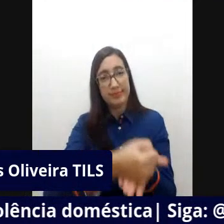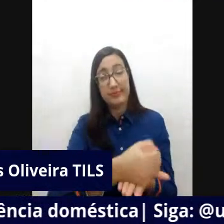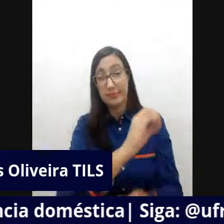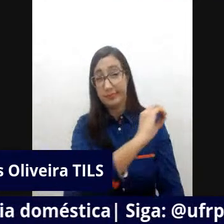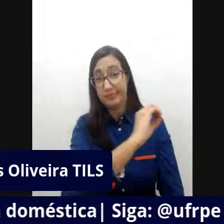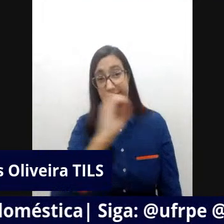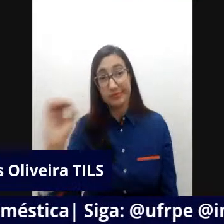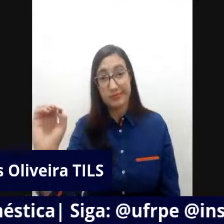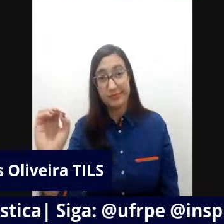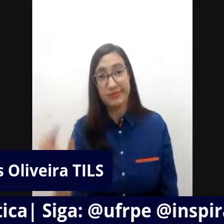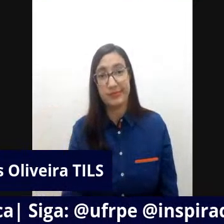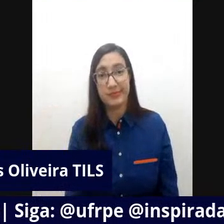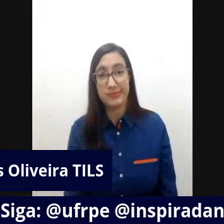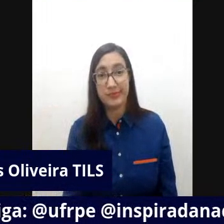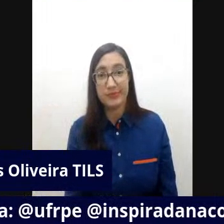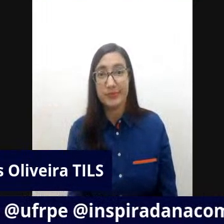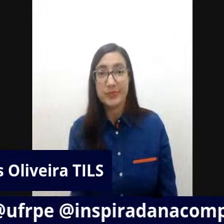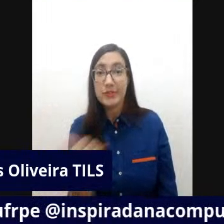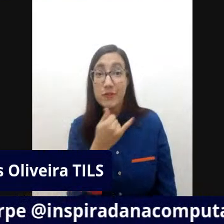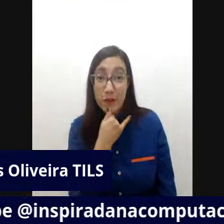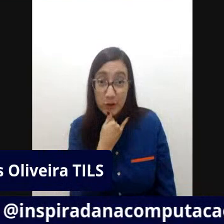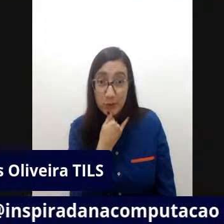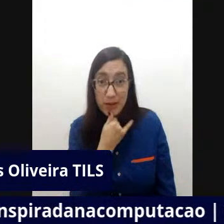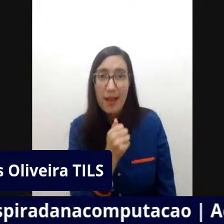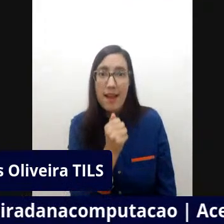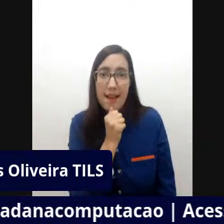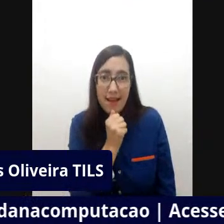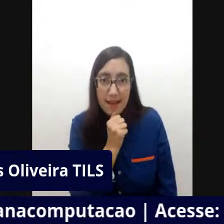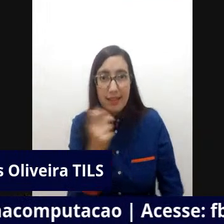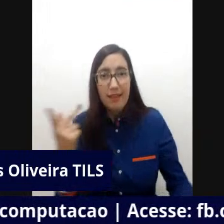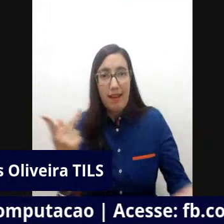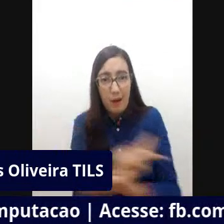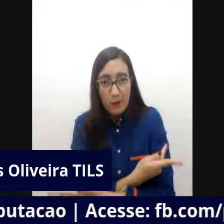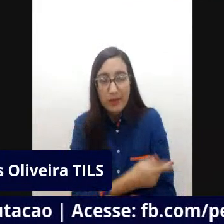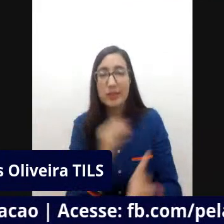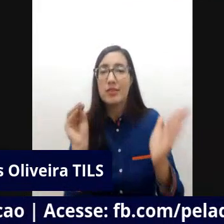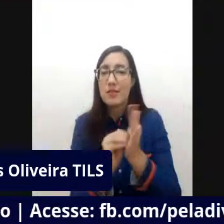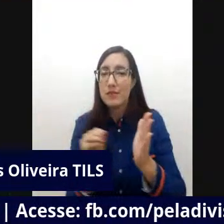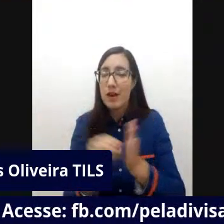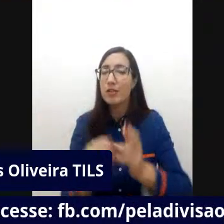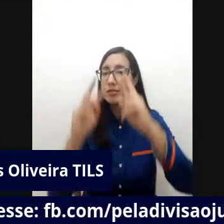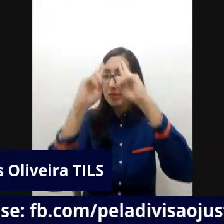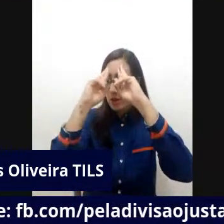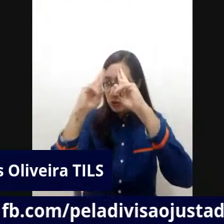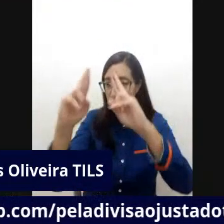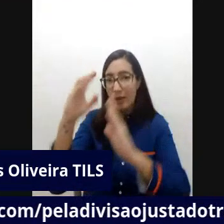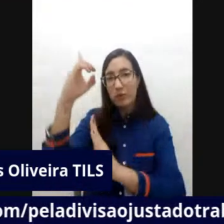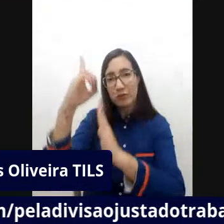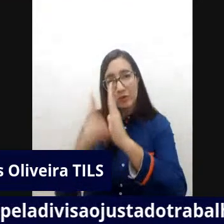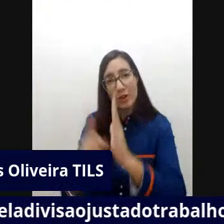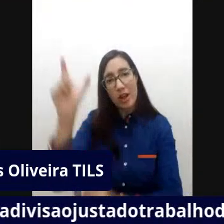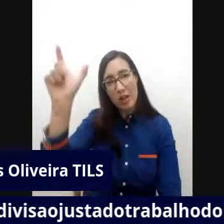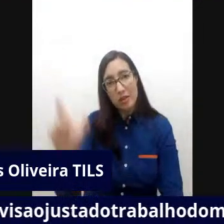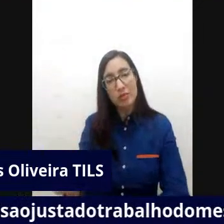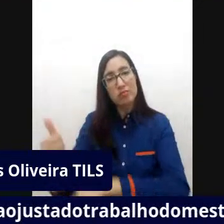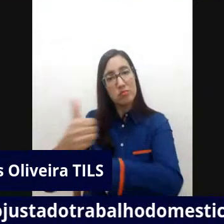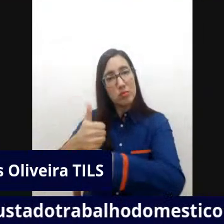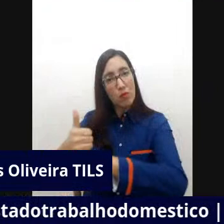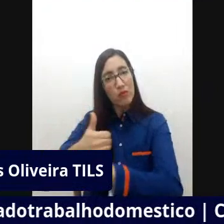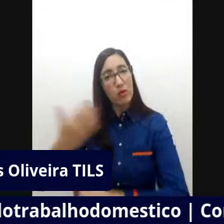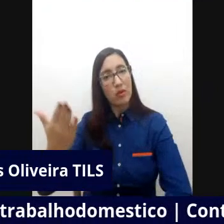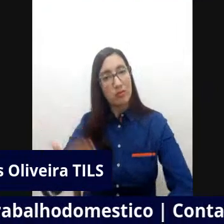do desrespeito aos nossos direitos. Sem carteira assinada, aquelas que trabalham um ou dois dias na